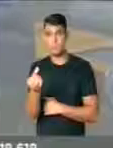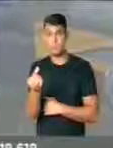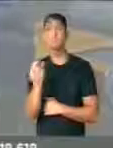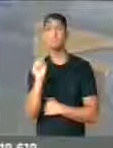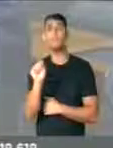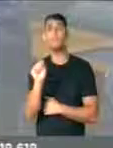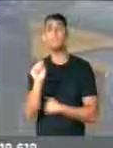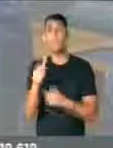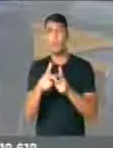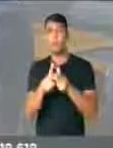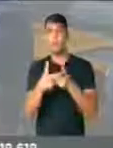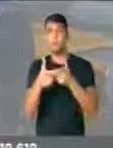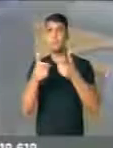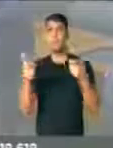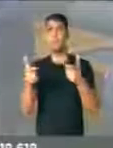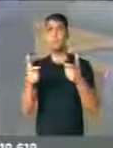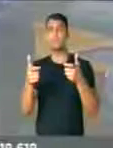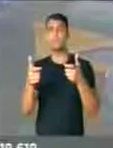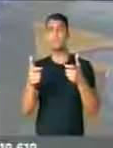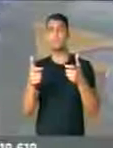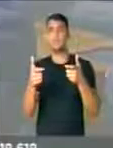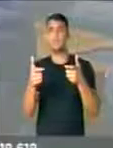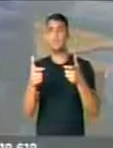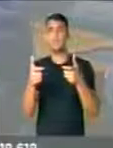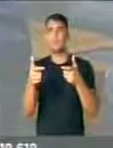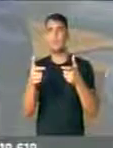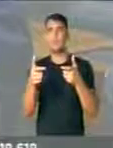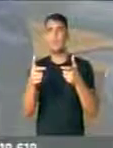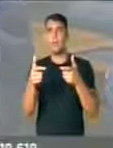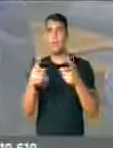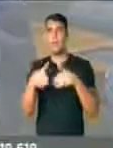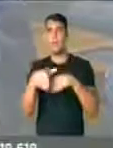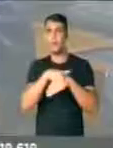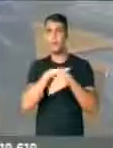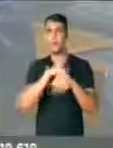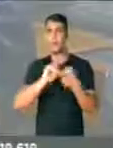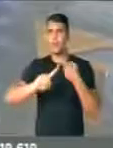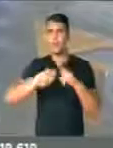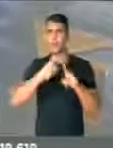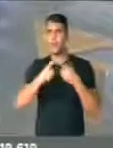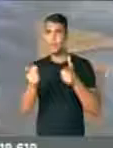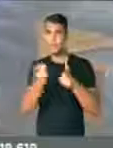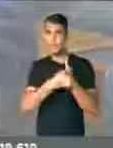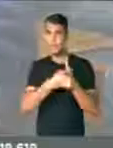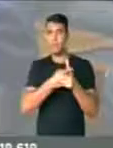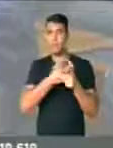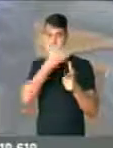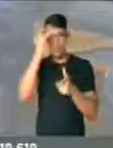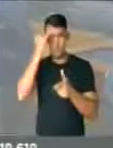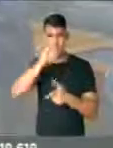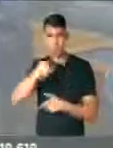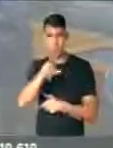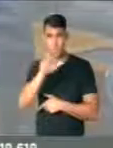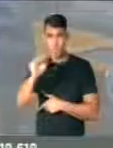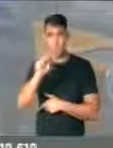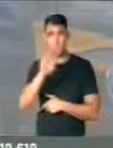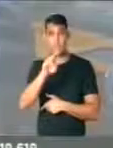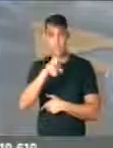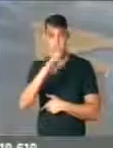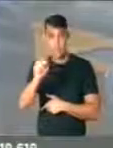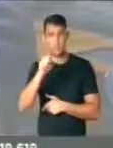que amplia a renegociação de dívidas, pessoas físicas e jurídicas,